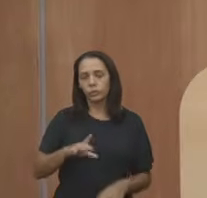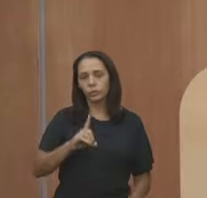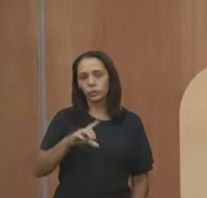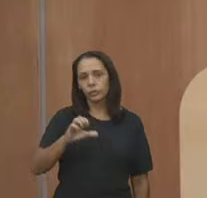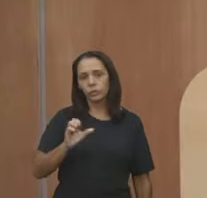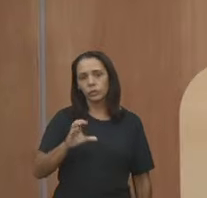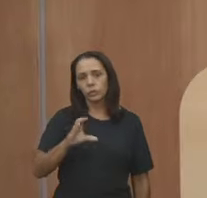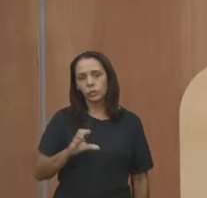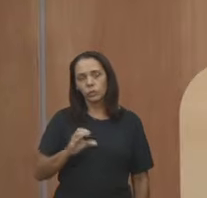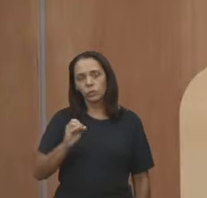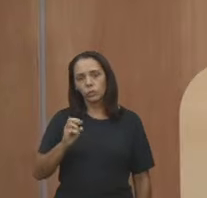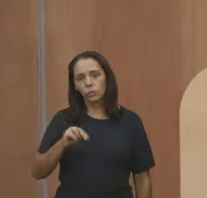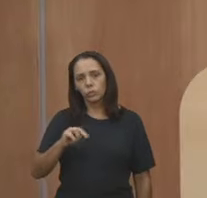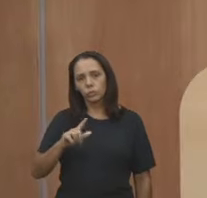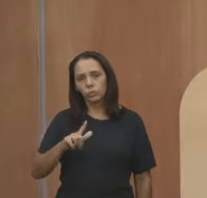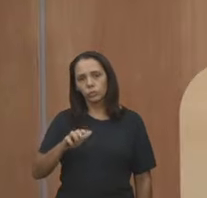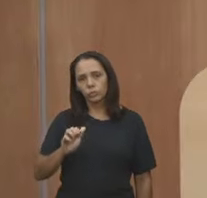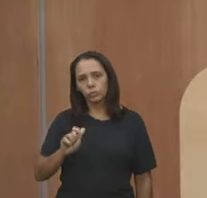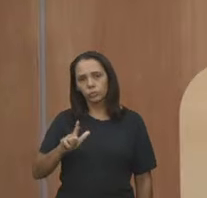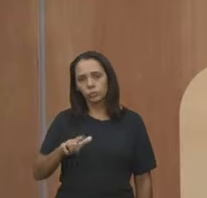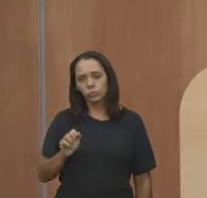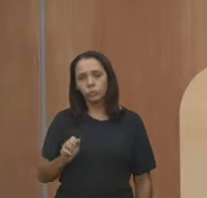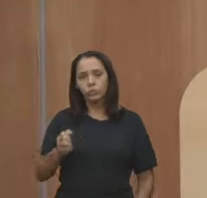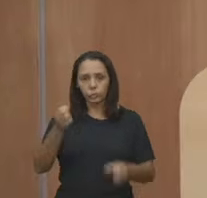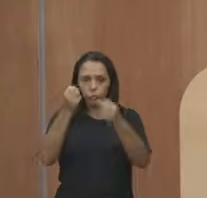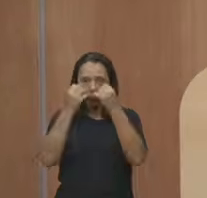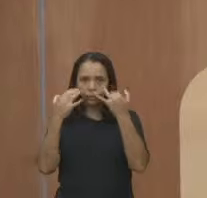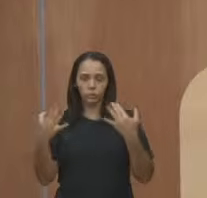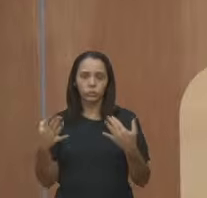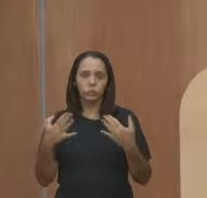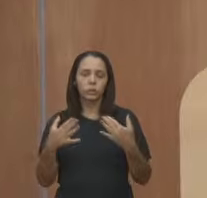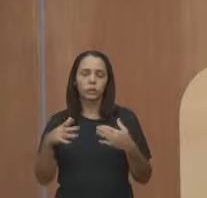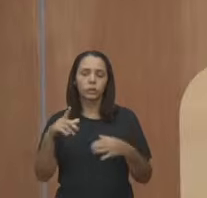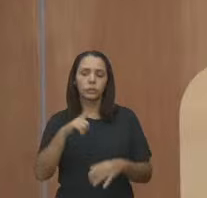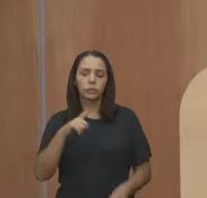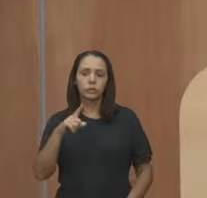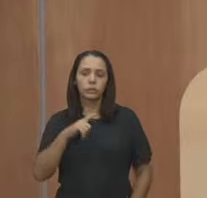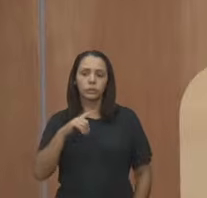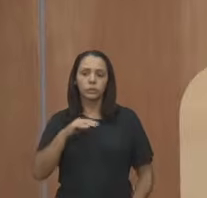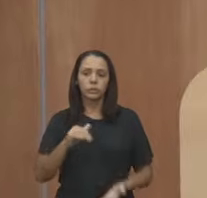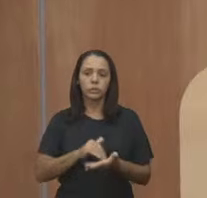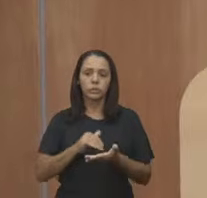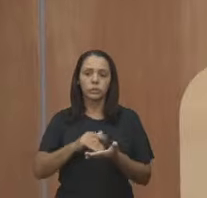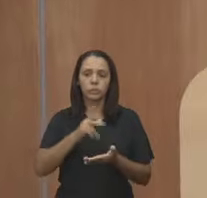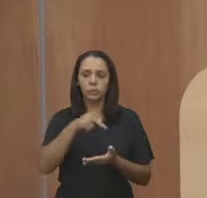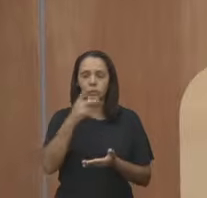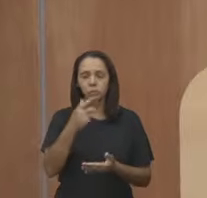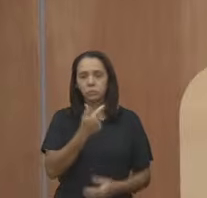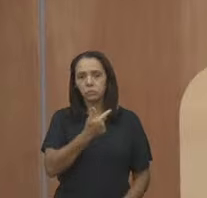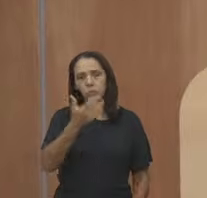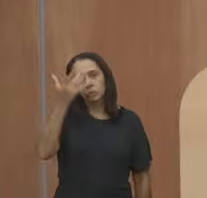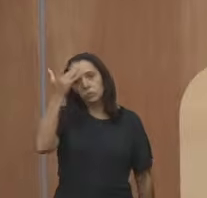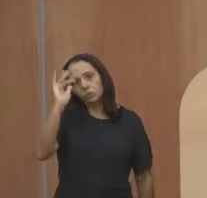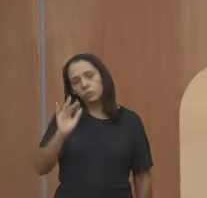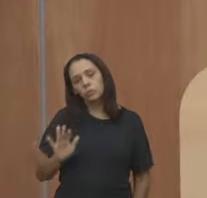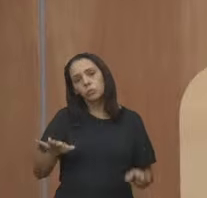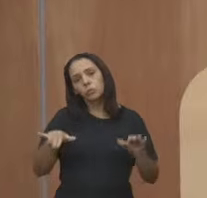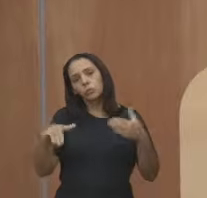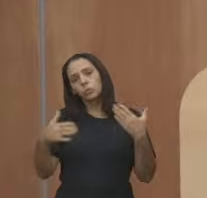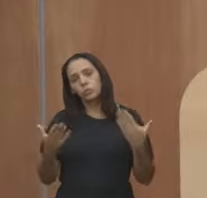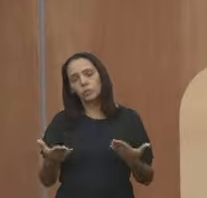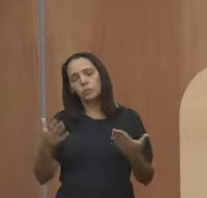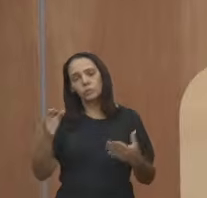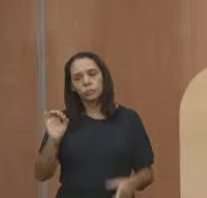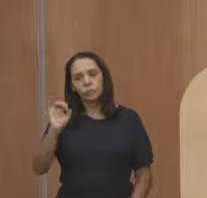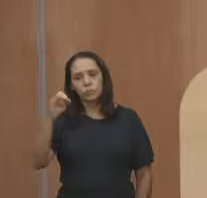aqui brevemente na audiência das metas fiscais, uma fala do secretário falando que ainda não há previsão para o Descongela, que é